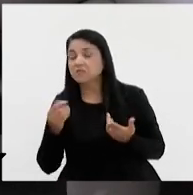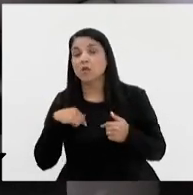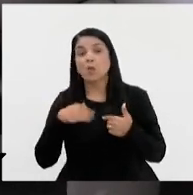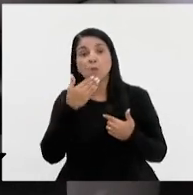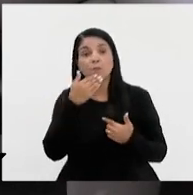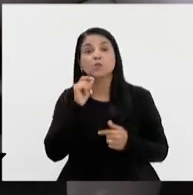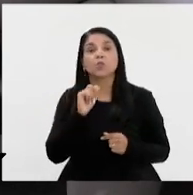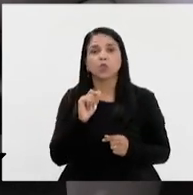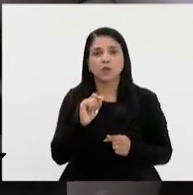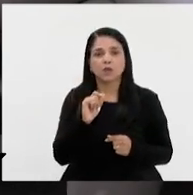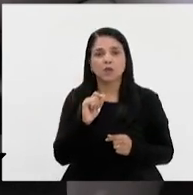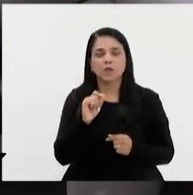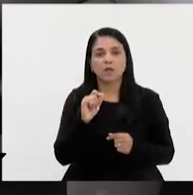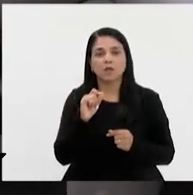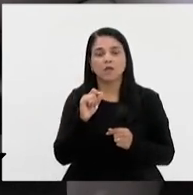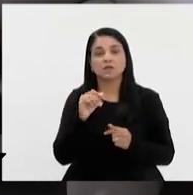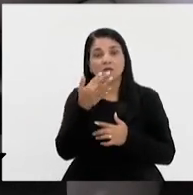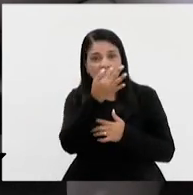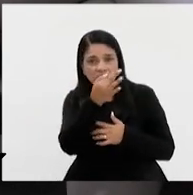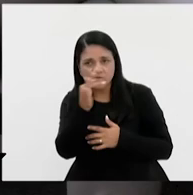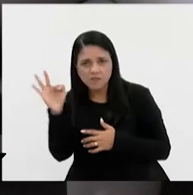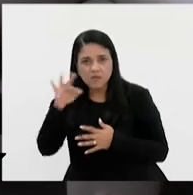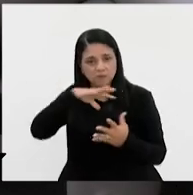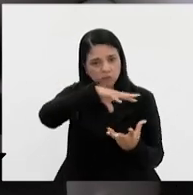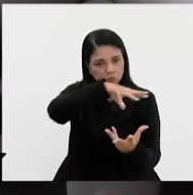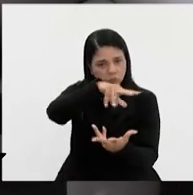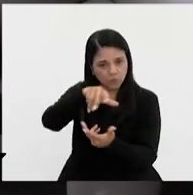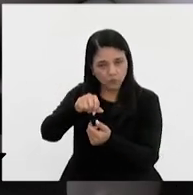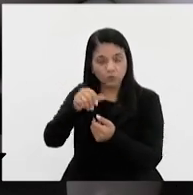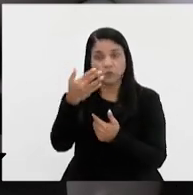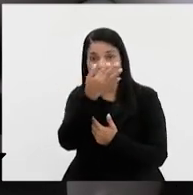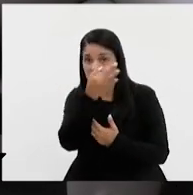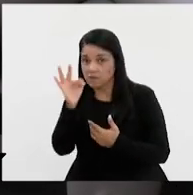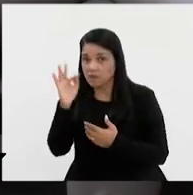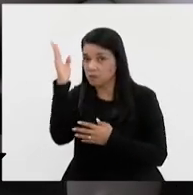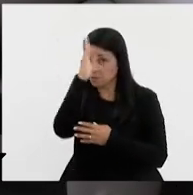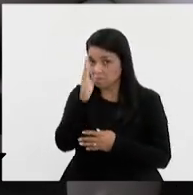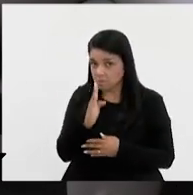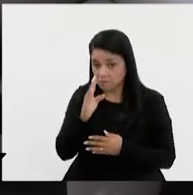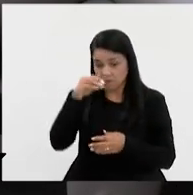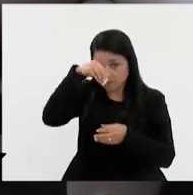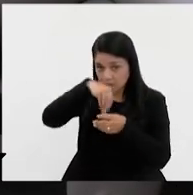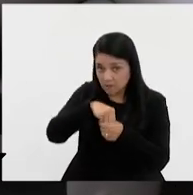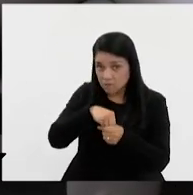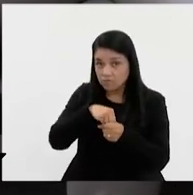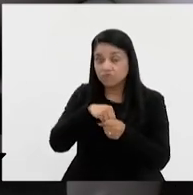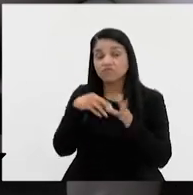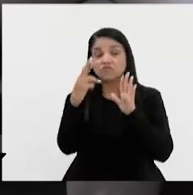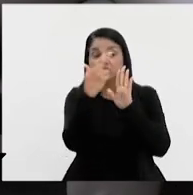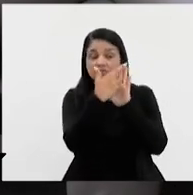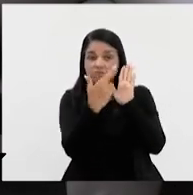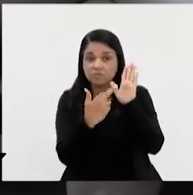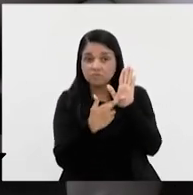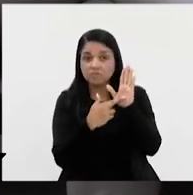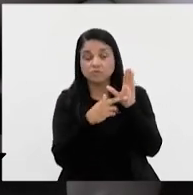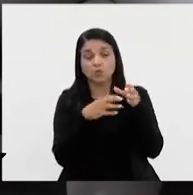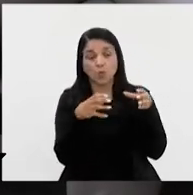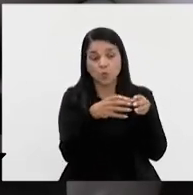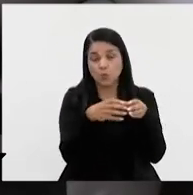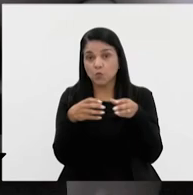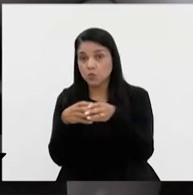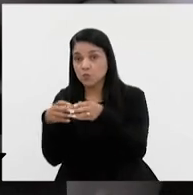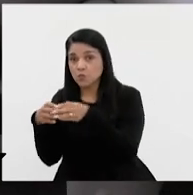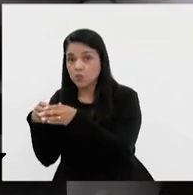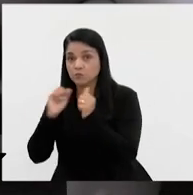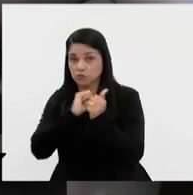seguinte: as federações internacionais e as federações nacionais estão estabelecendo critérios por categoria. Qual seria